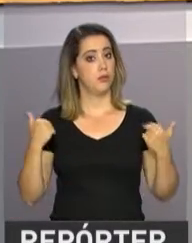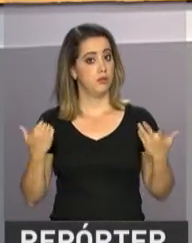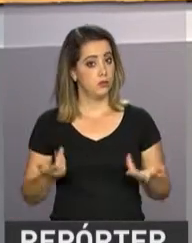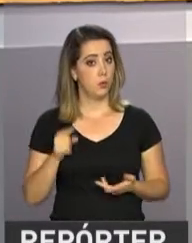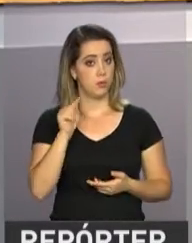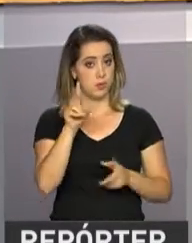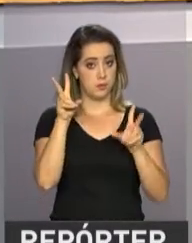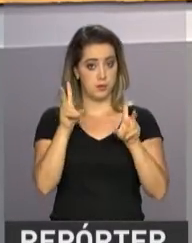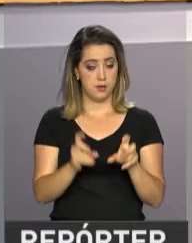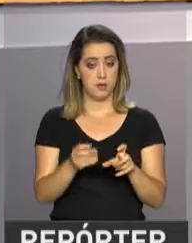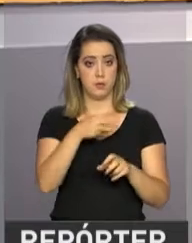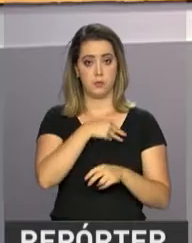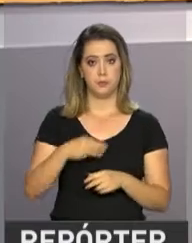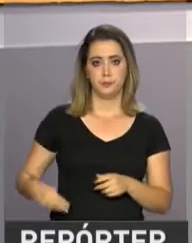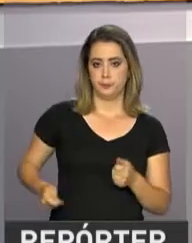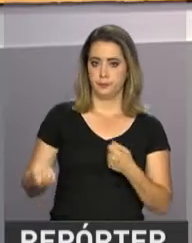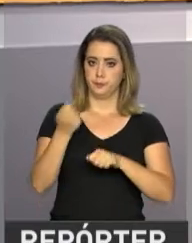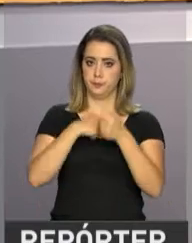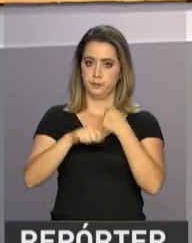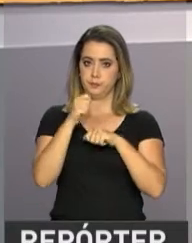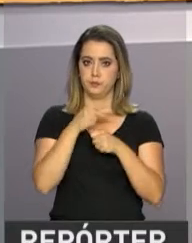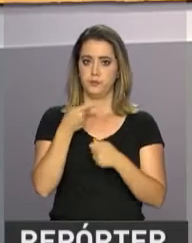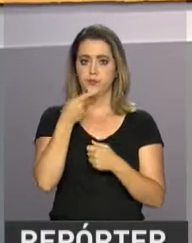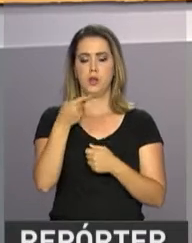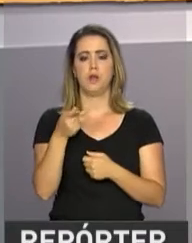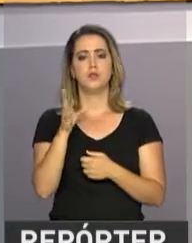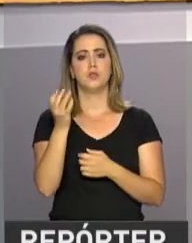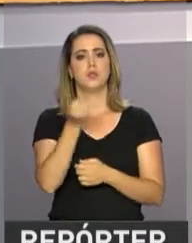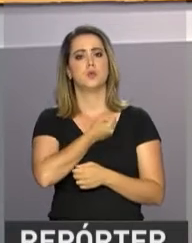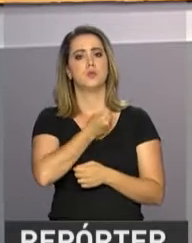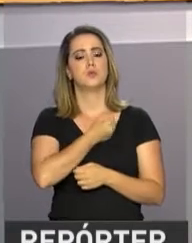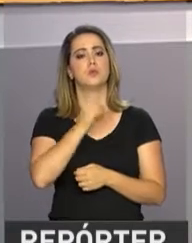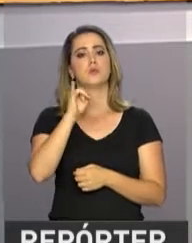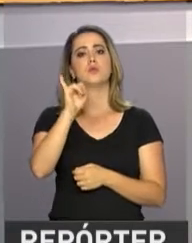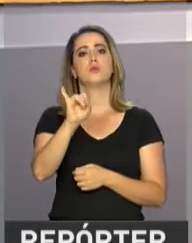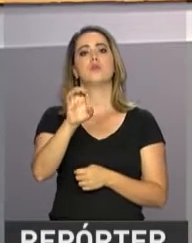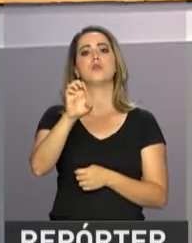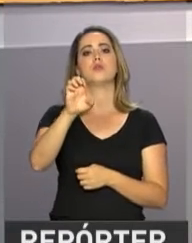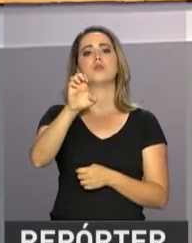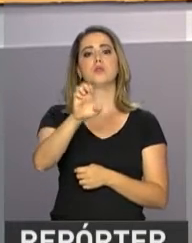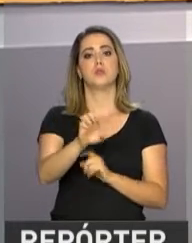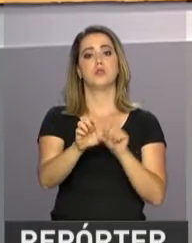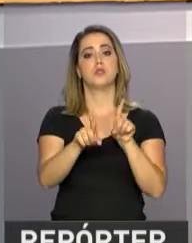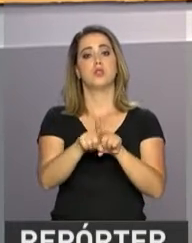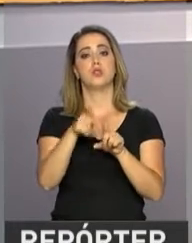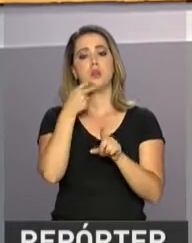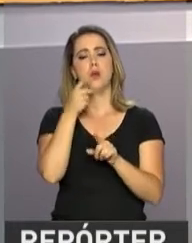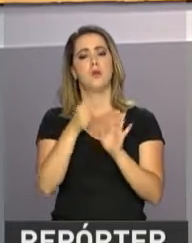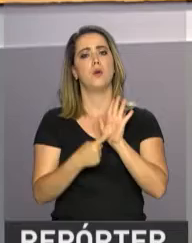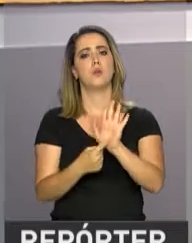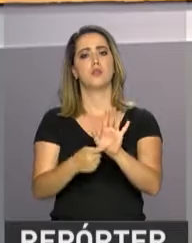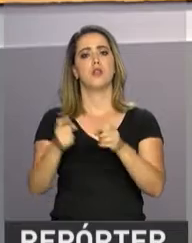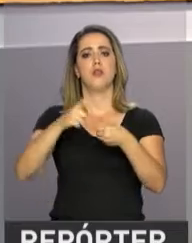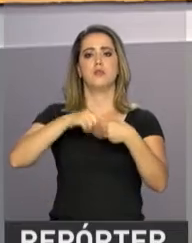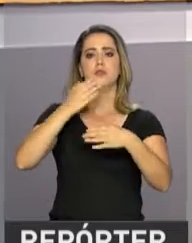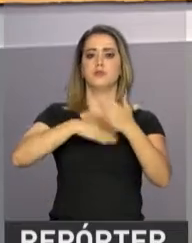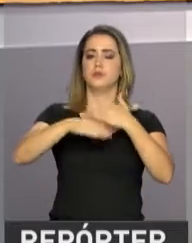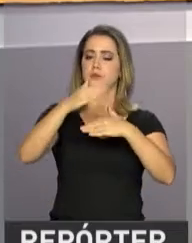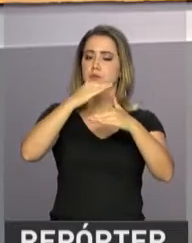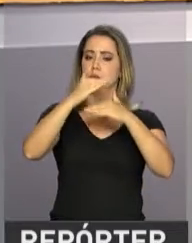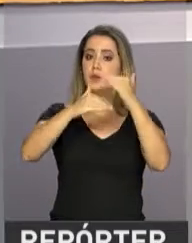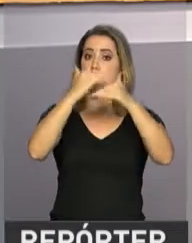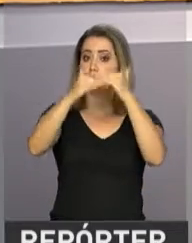desemprego o ministro da fazenda henrique meirelles disse que os dados do ibge é confirma uma retomada do país